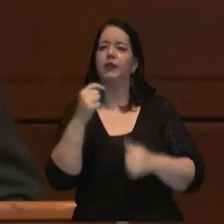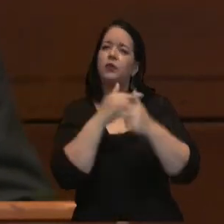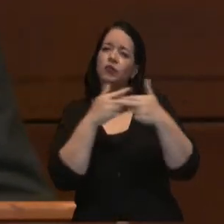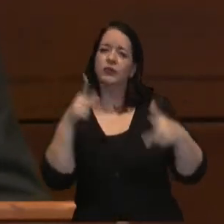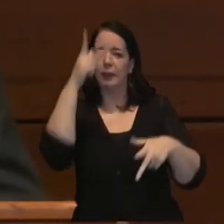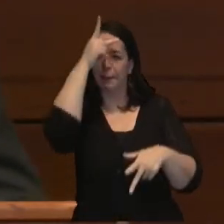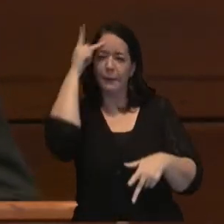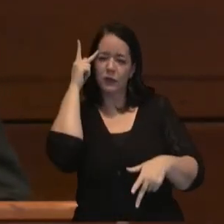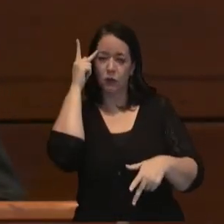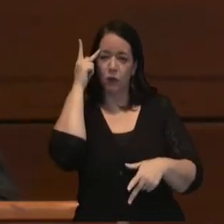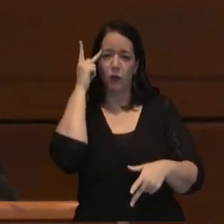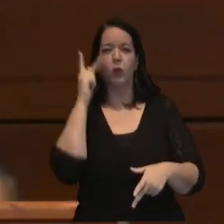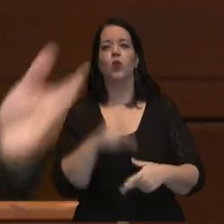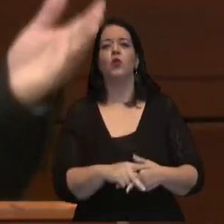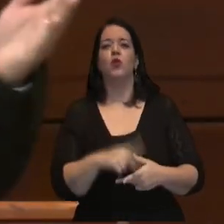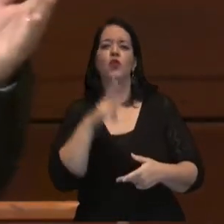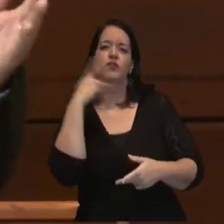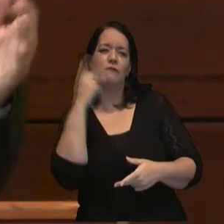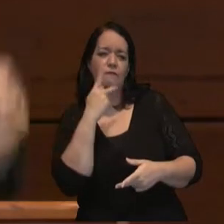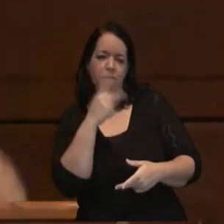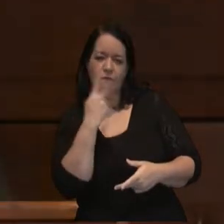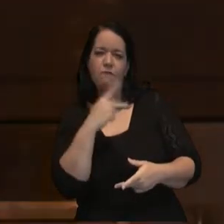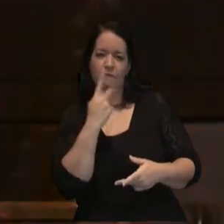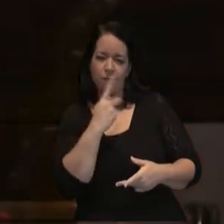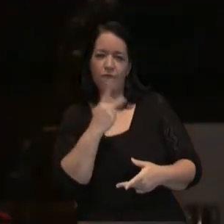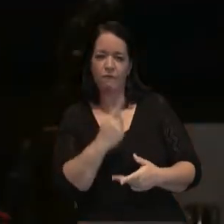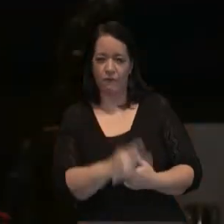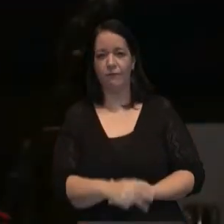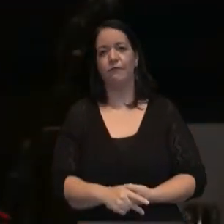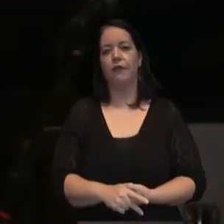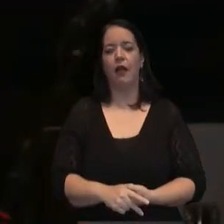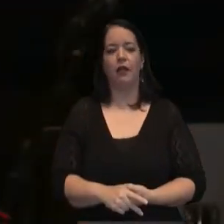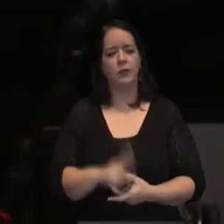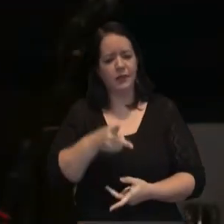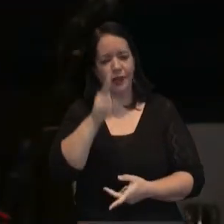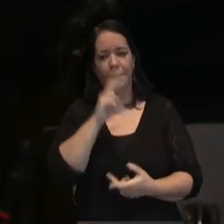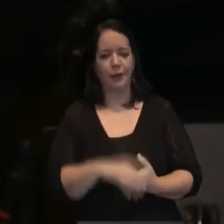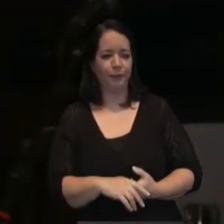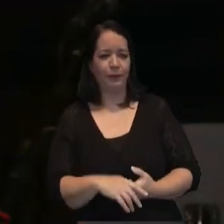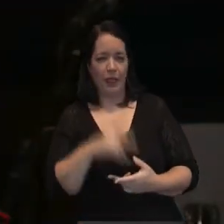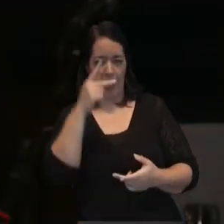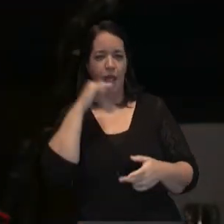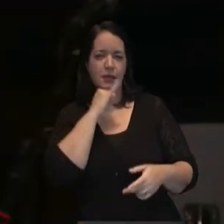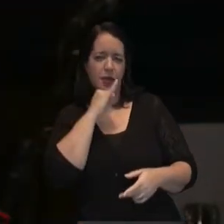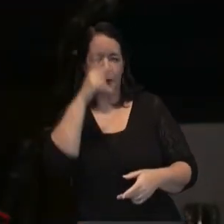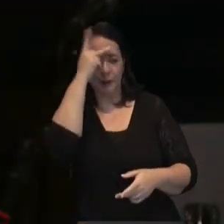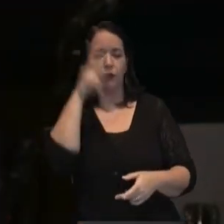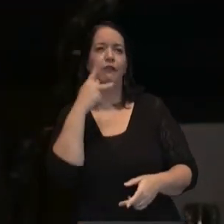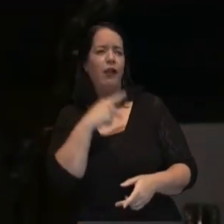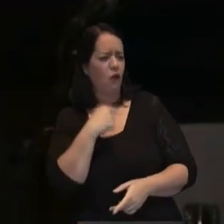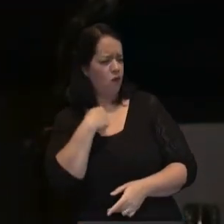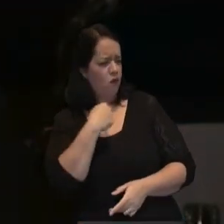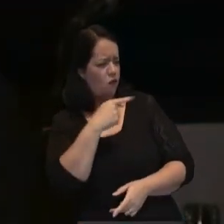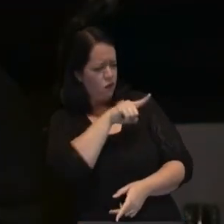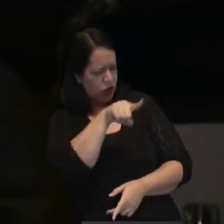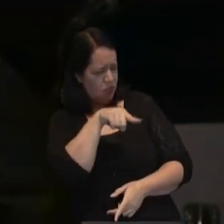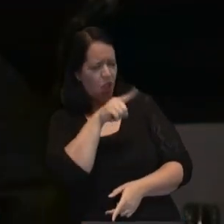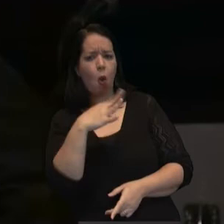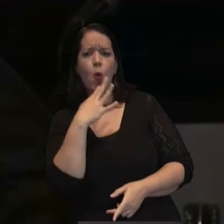ouvimos. Você conhece aquela pessoa? Você conhece aquele jovem? Você conhece aquele homem?